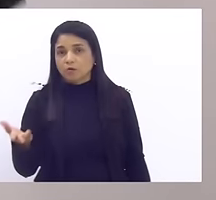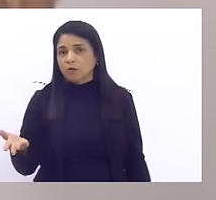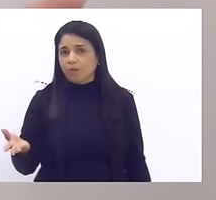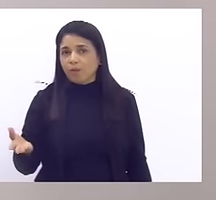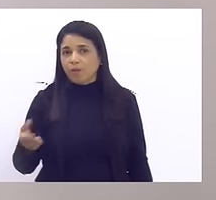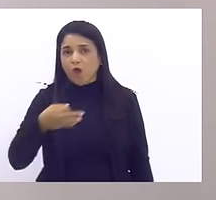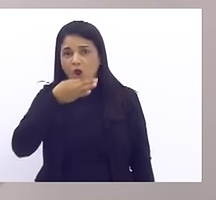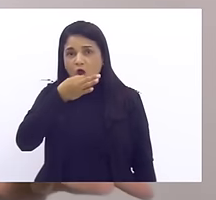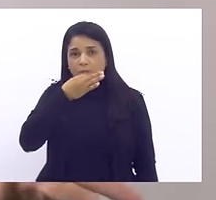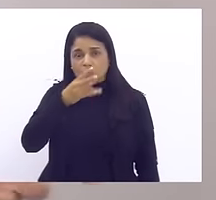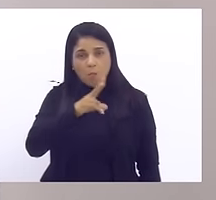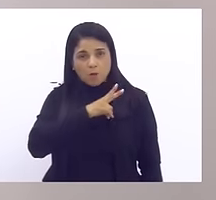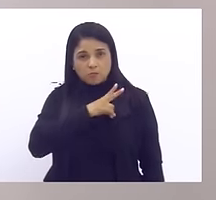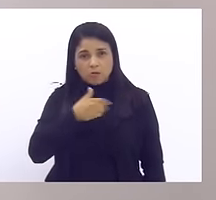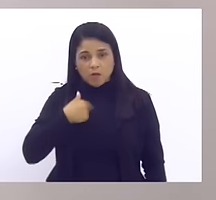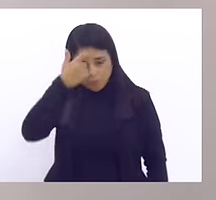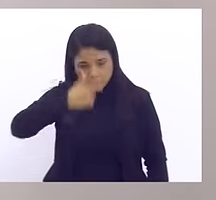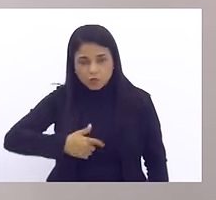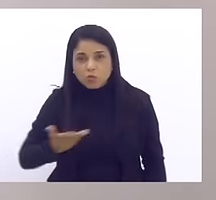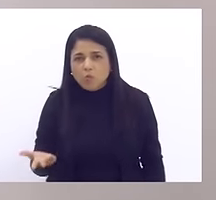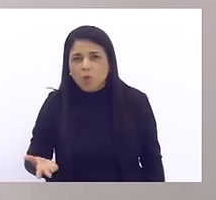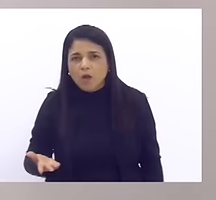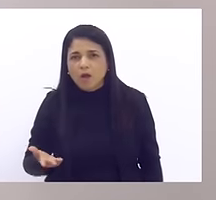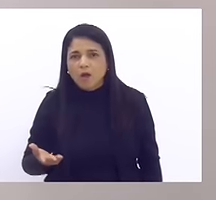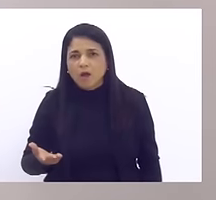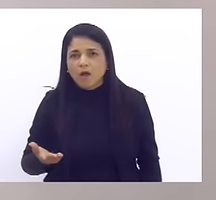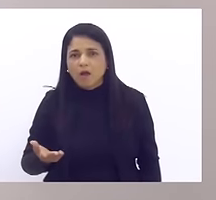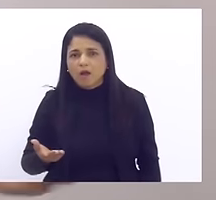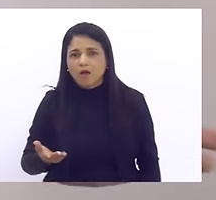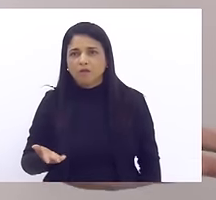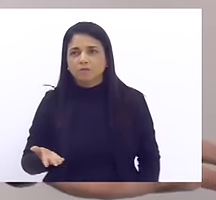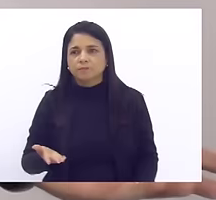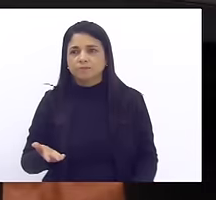na opinião pessoal dela com pessoa física Deputado